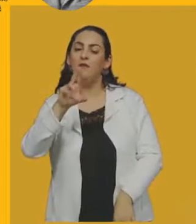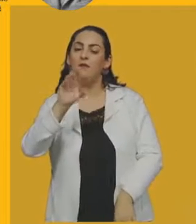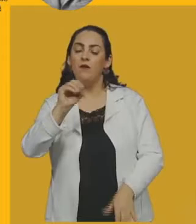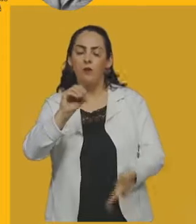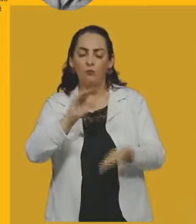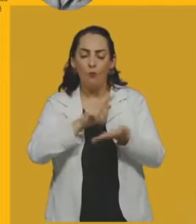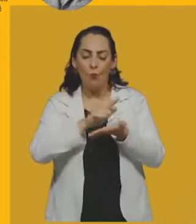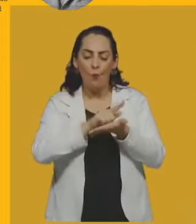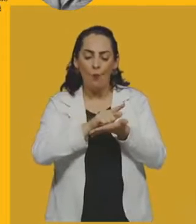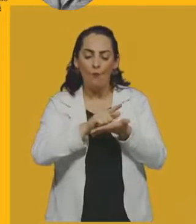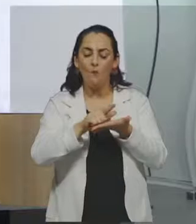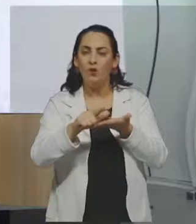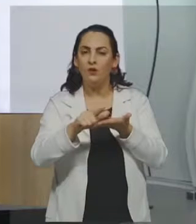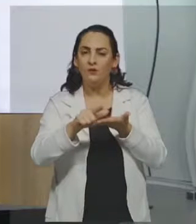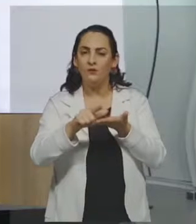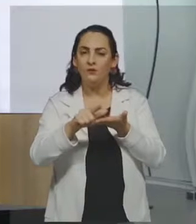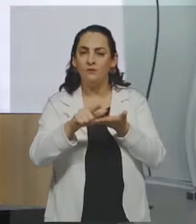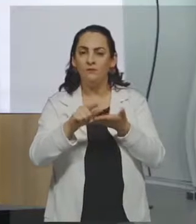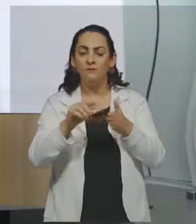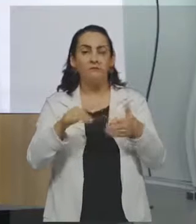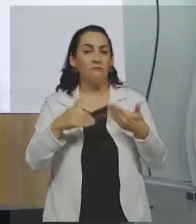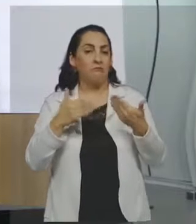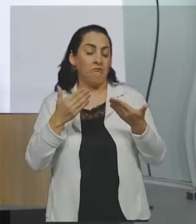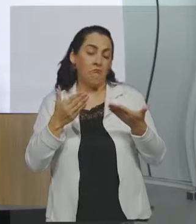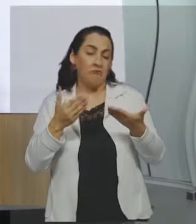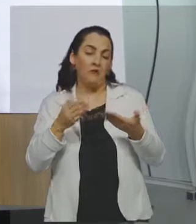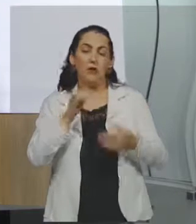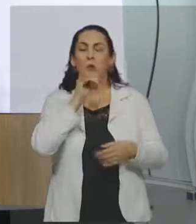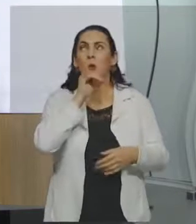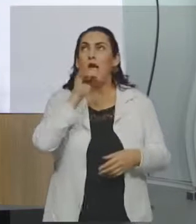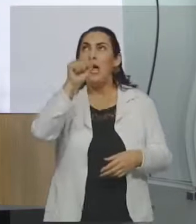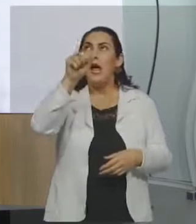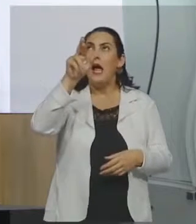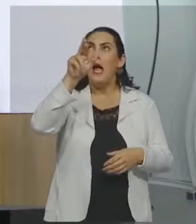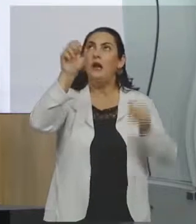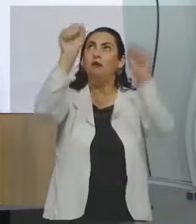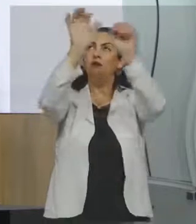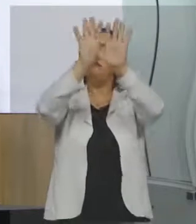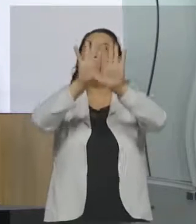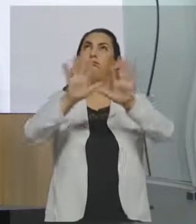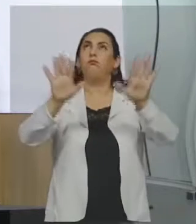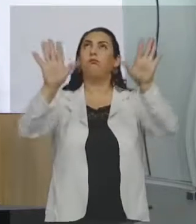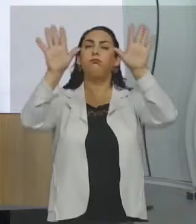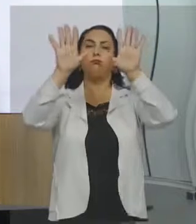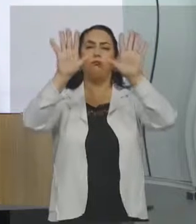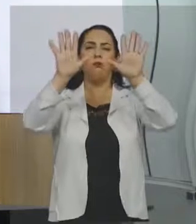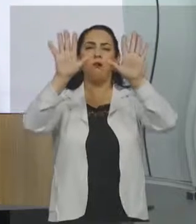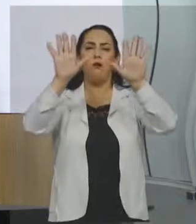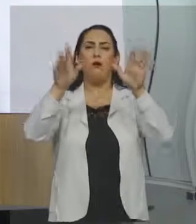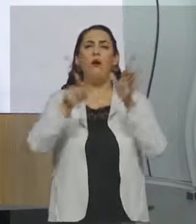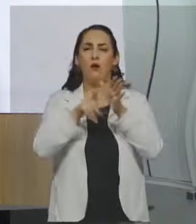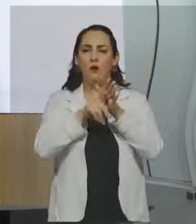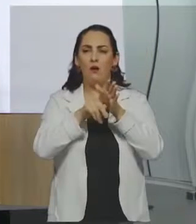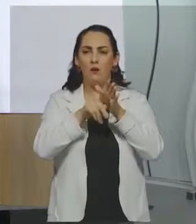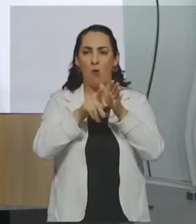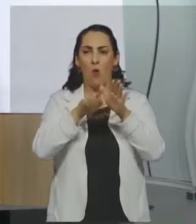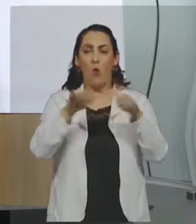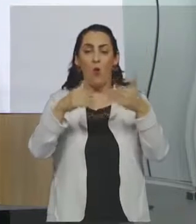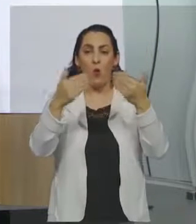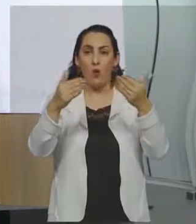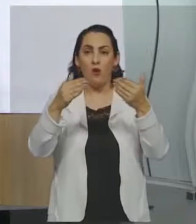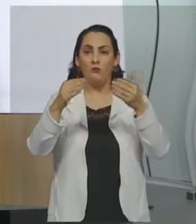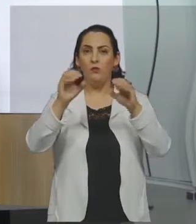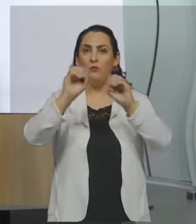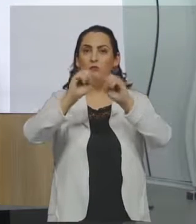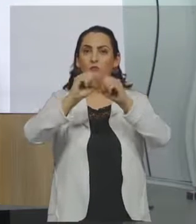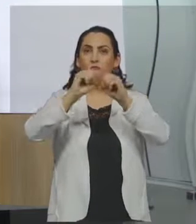levantou, o espalhamento no ar vai ter um maior ângulo de espalhamento